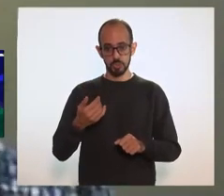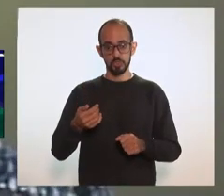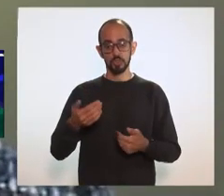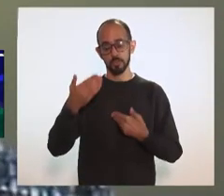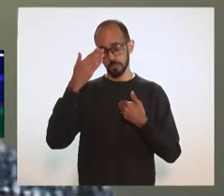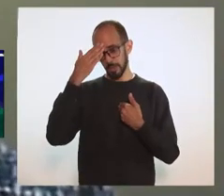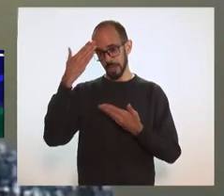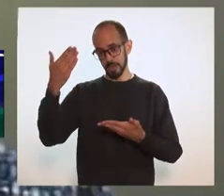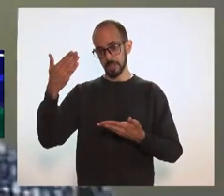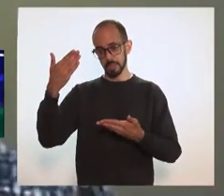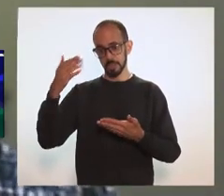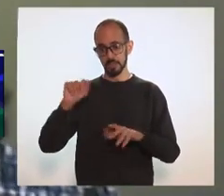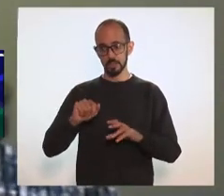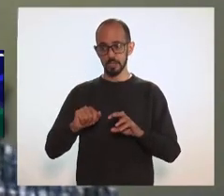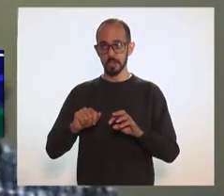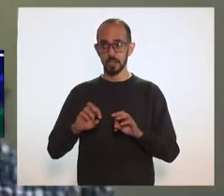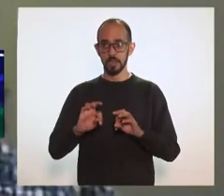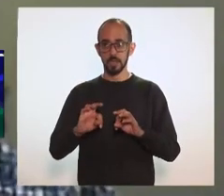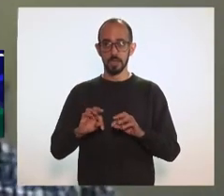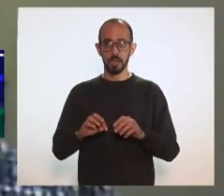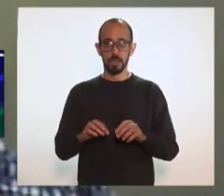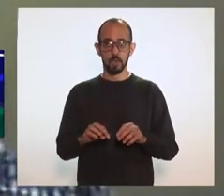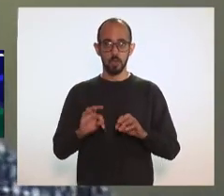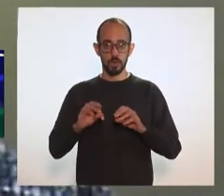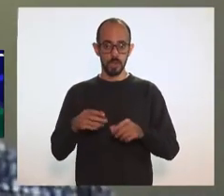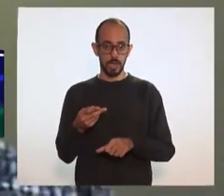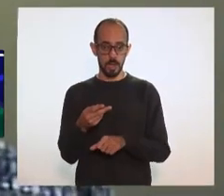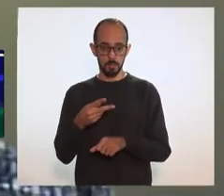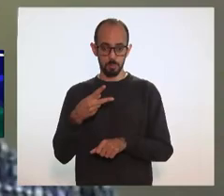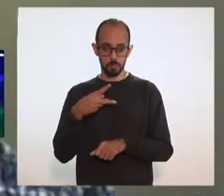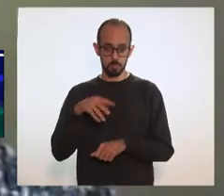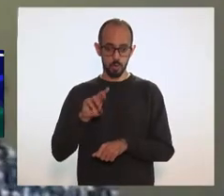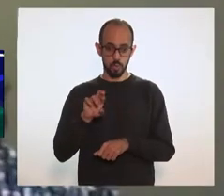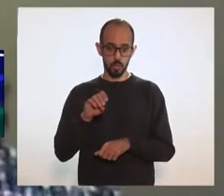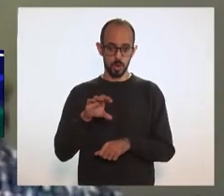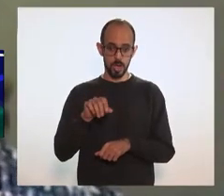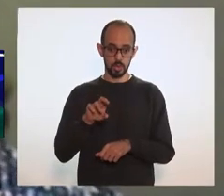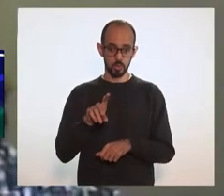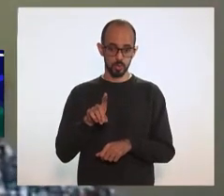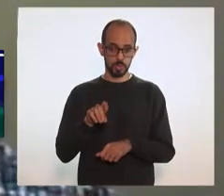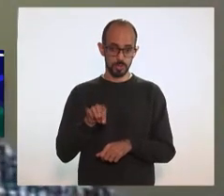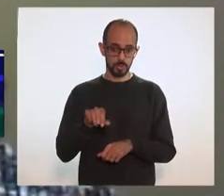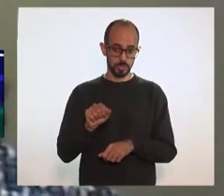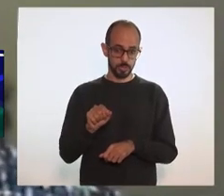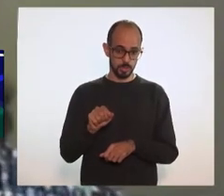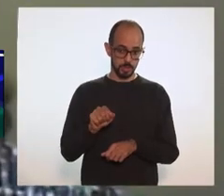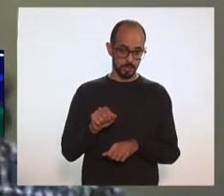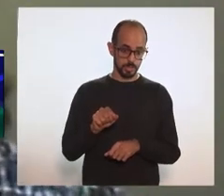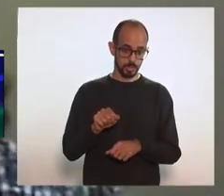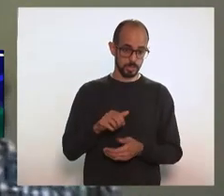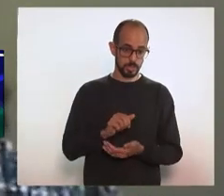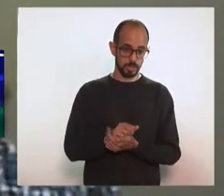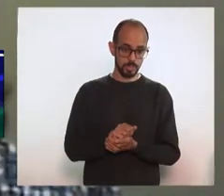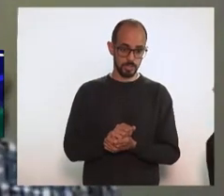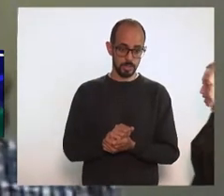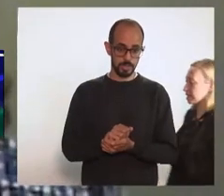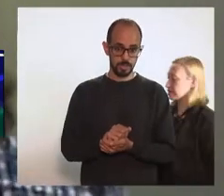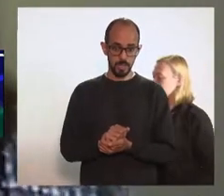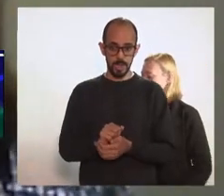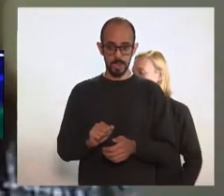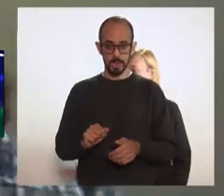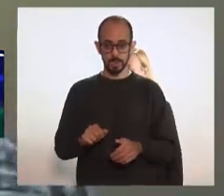agradecimentos, considerando que a Procuradoria da Casa já interpôs o recurso extraordinário junto ao